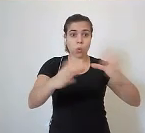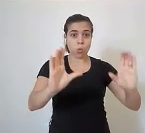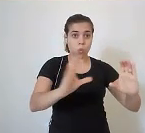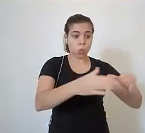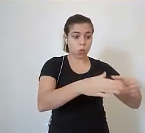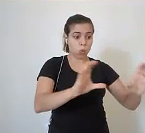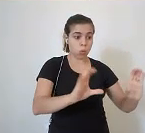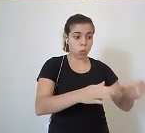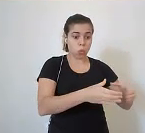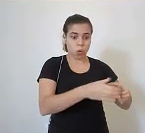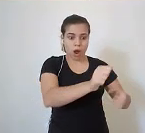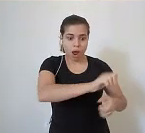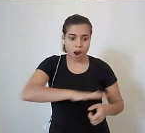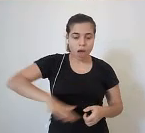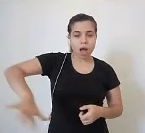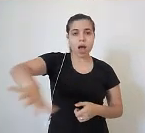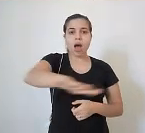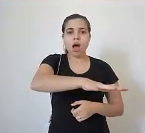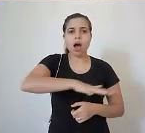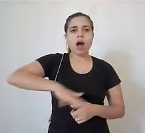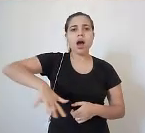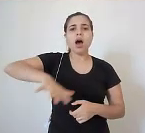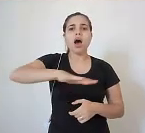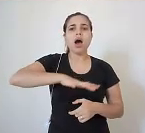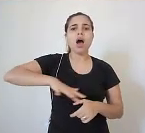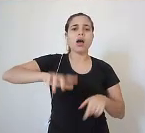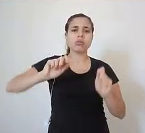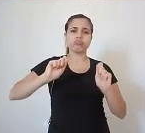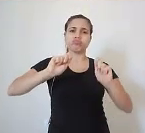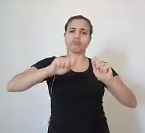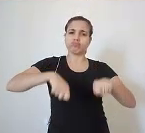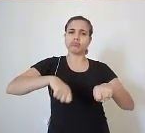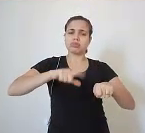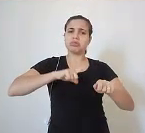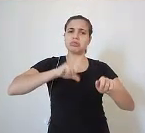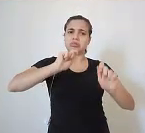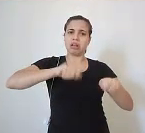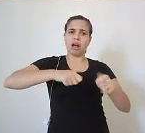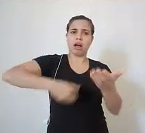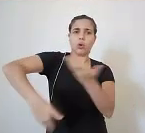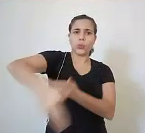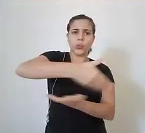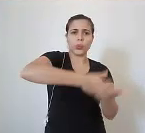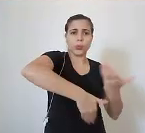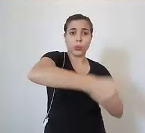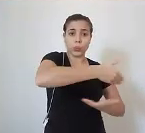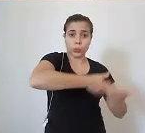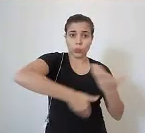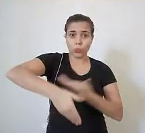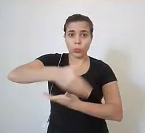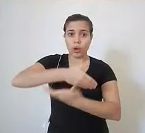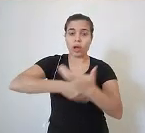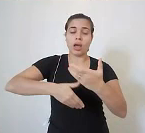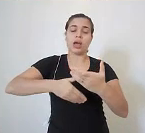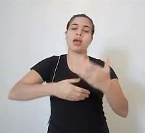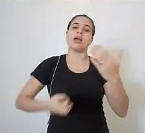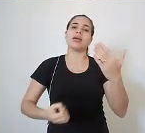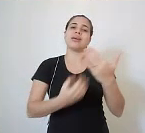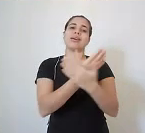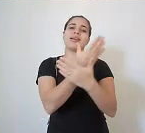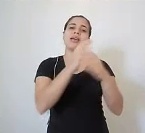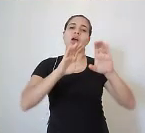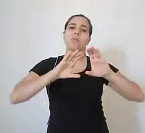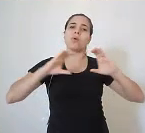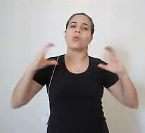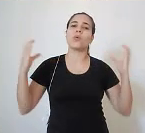numa determinada área em um espaço de tempo passível de eles interagirem,